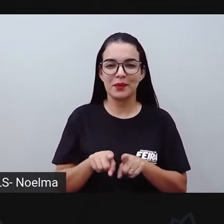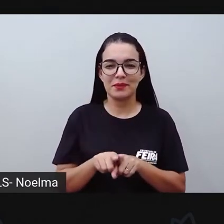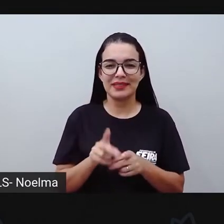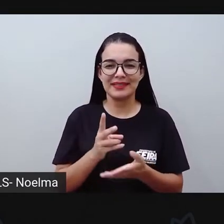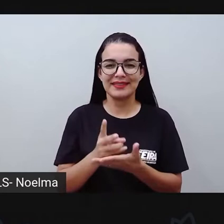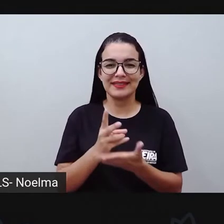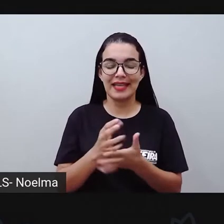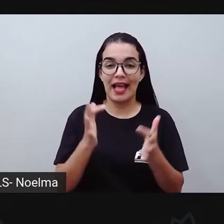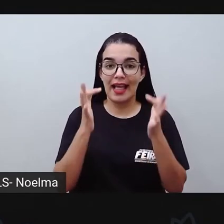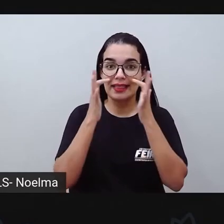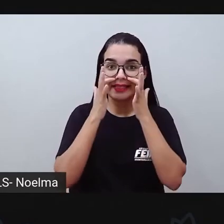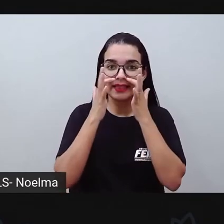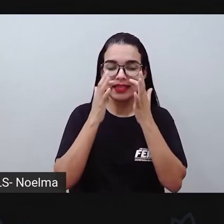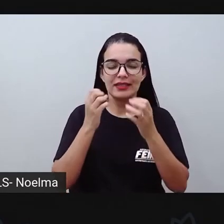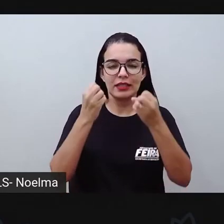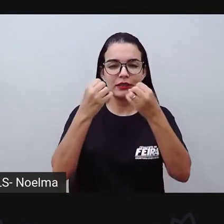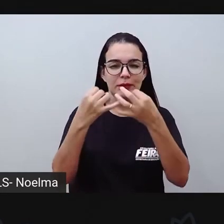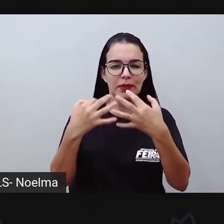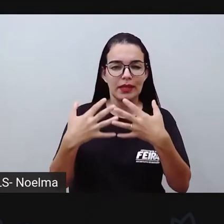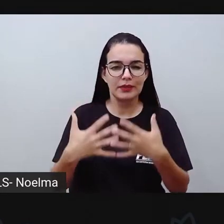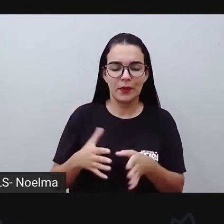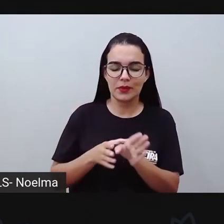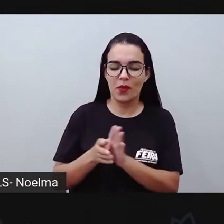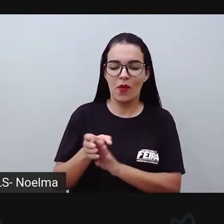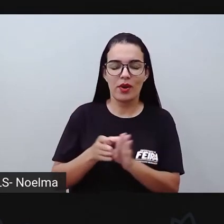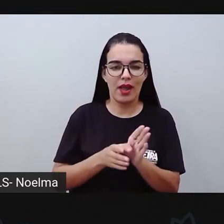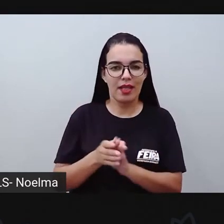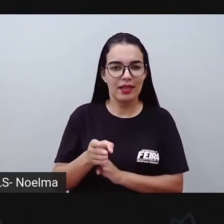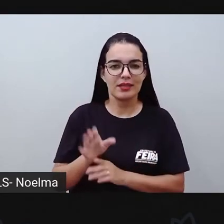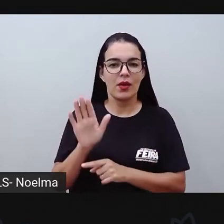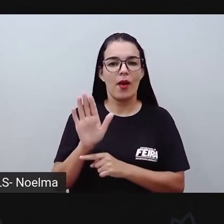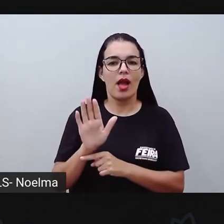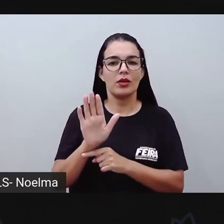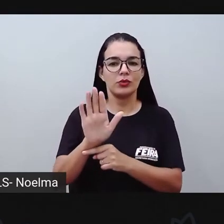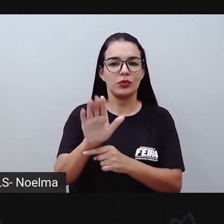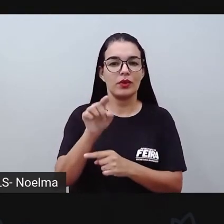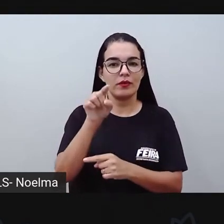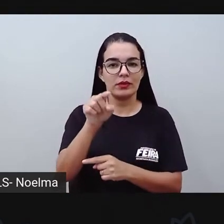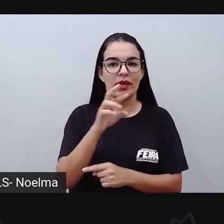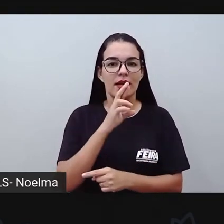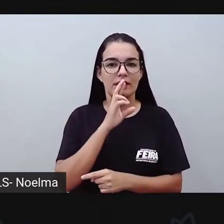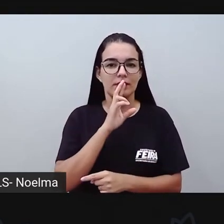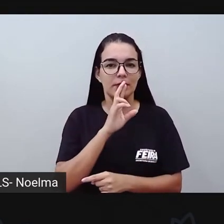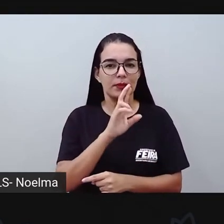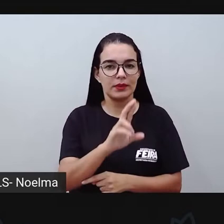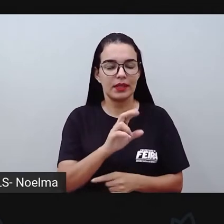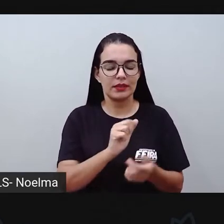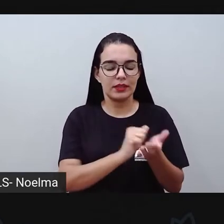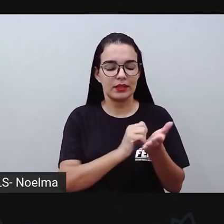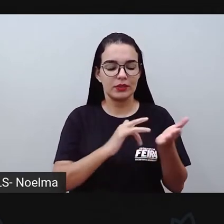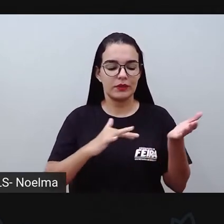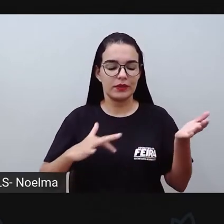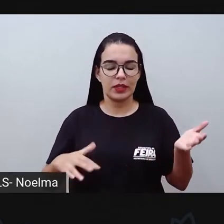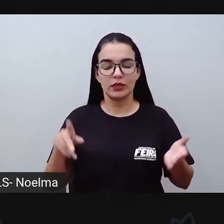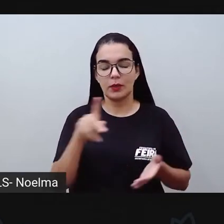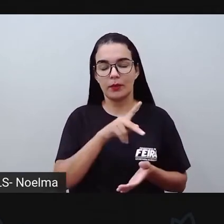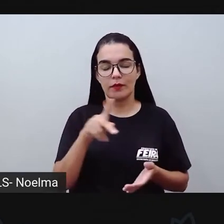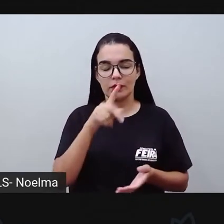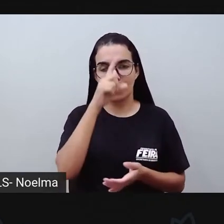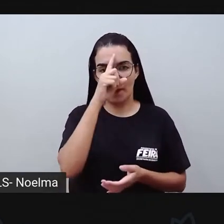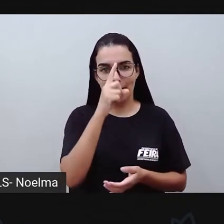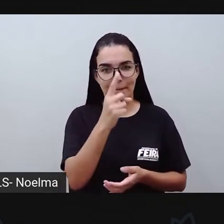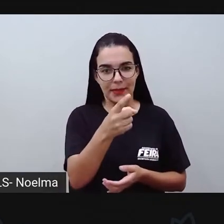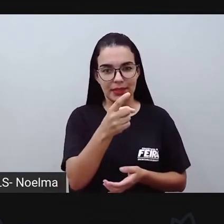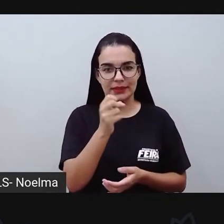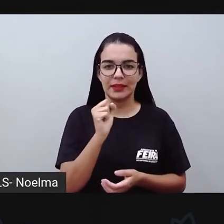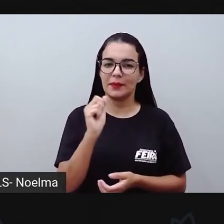as explicações, as orientações, lhe ajude a responder as atividades que são programadas por seu professor ou